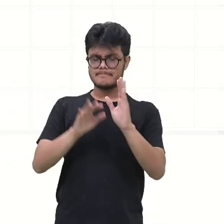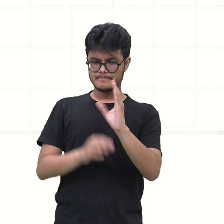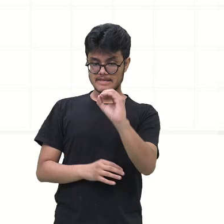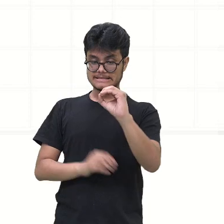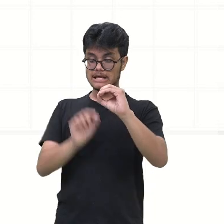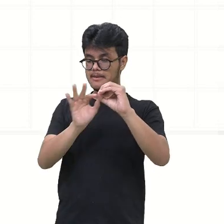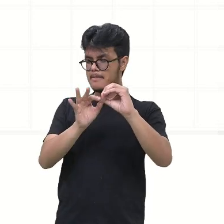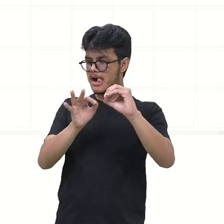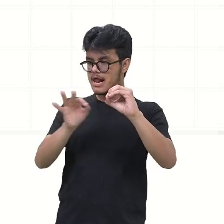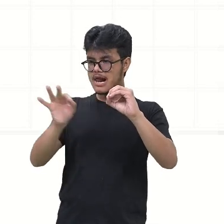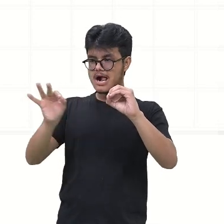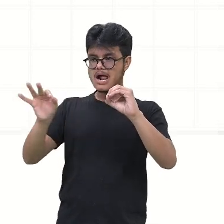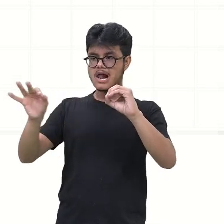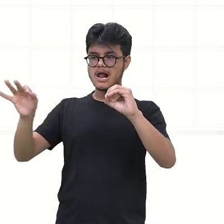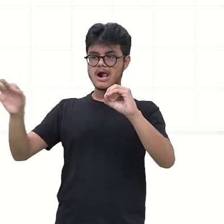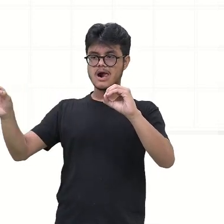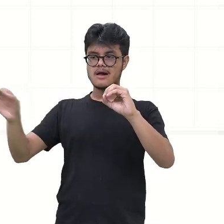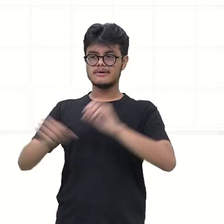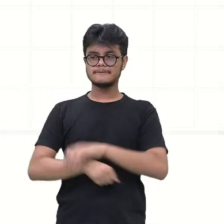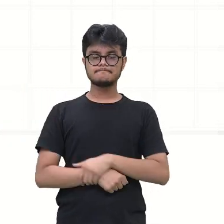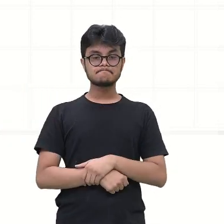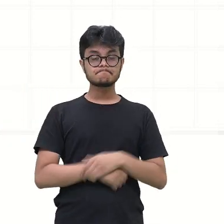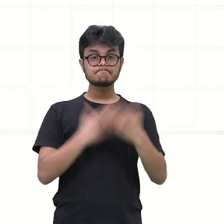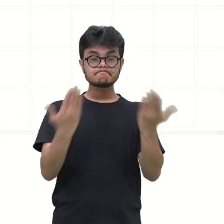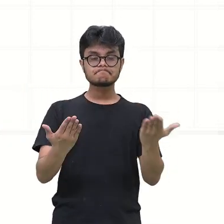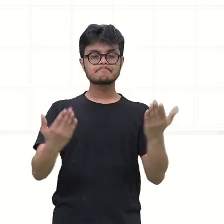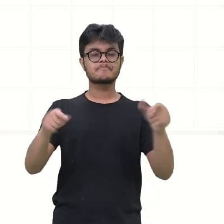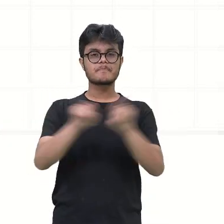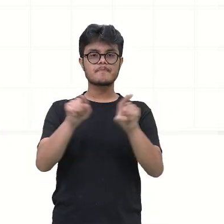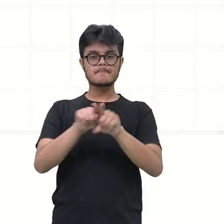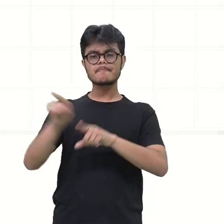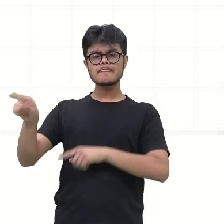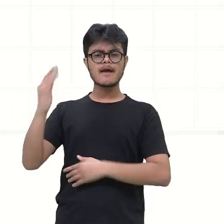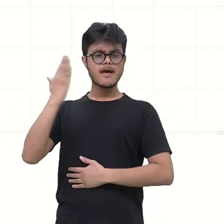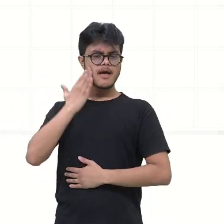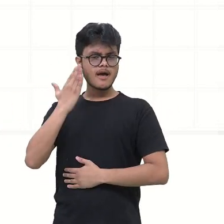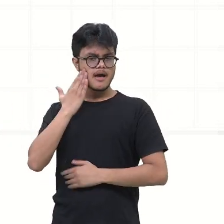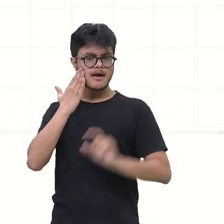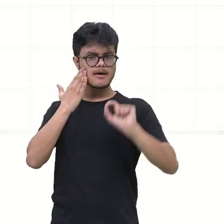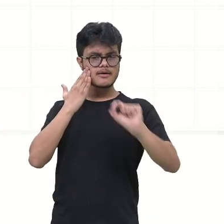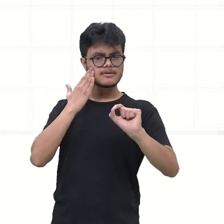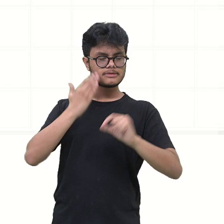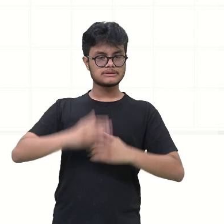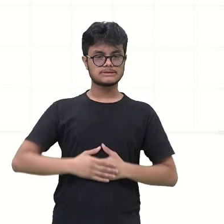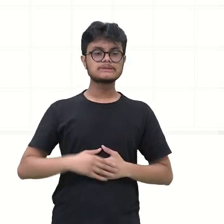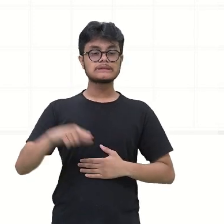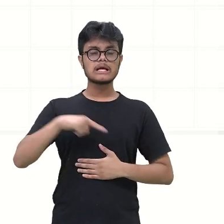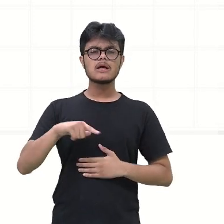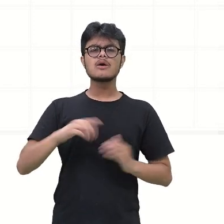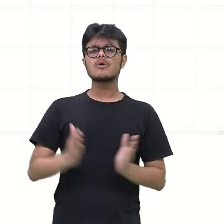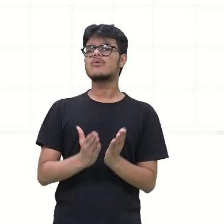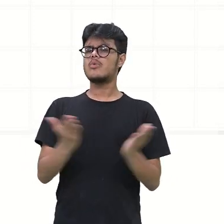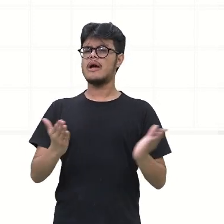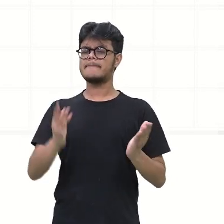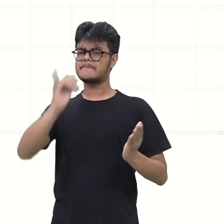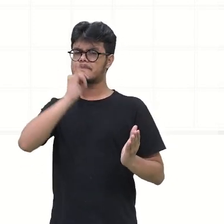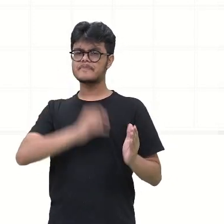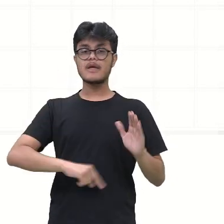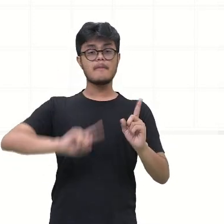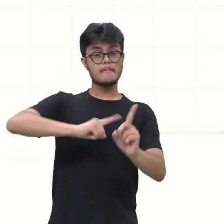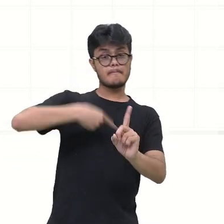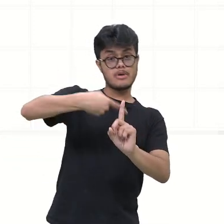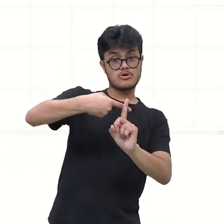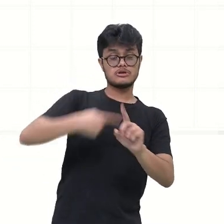eu vou para o infinito. A partir daqui, né, a gente começa a trabalhar também a questão dos sinais. Eu tenho que